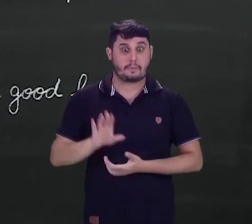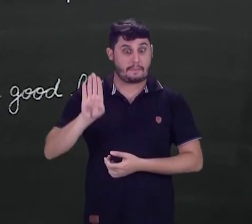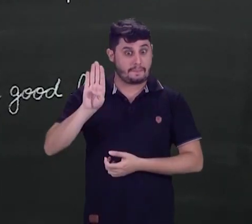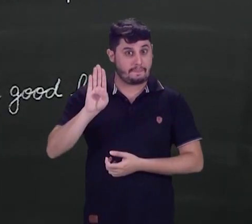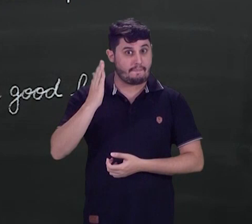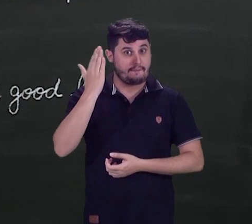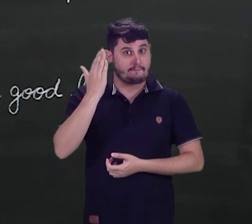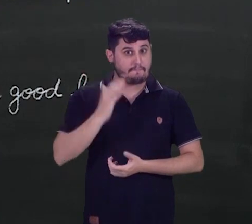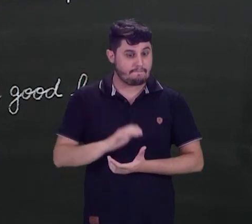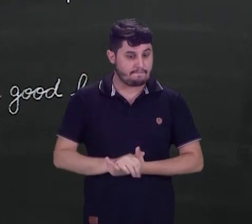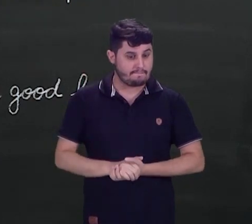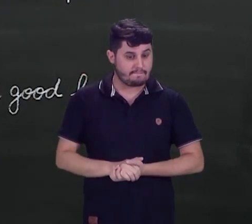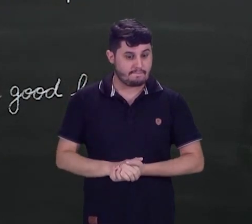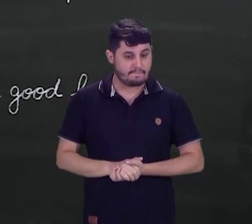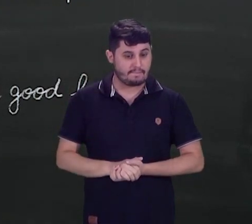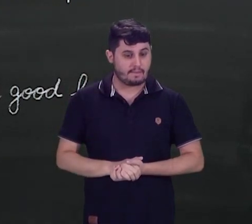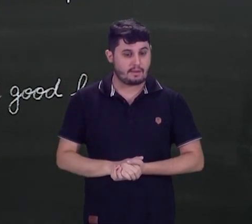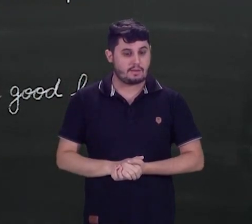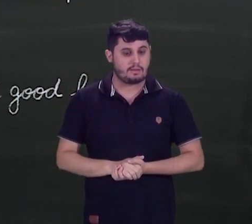B.